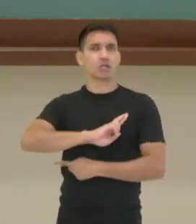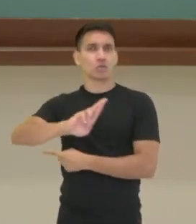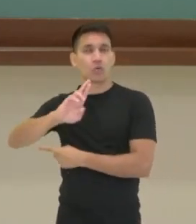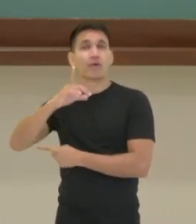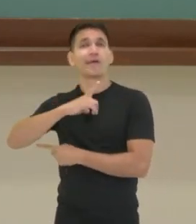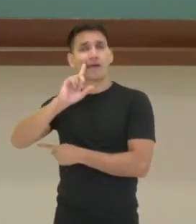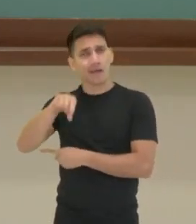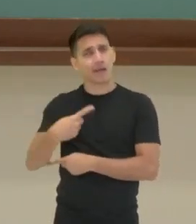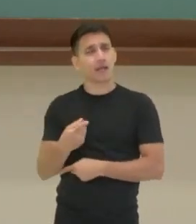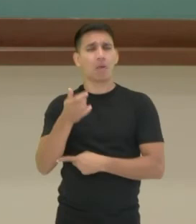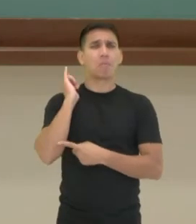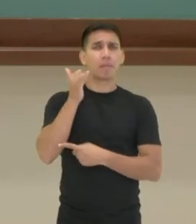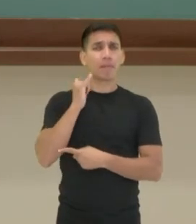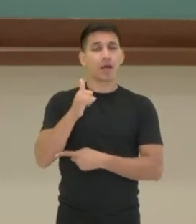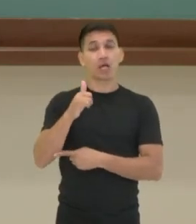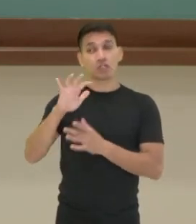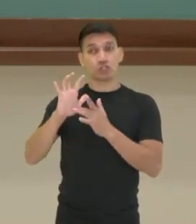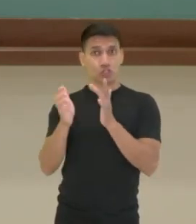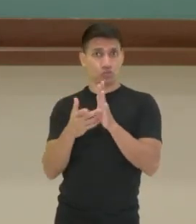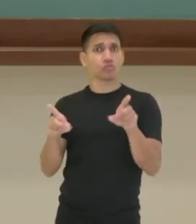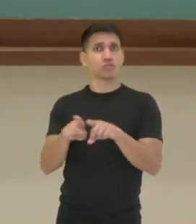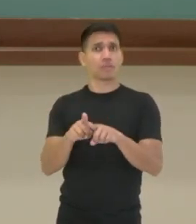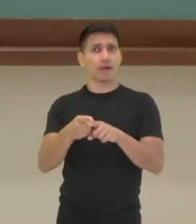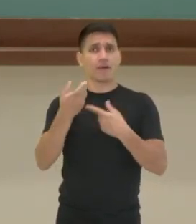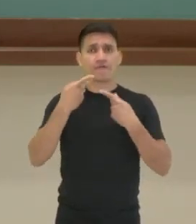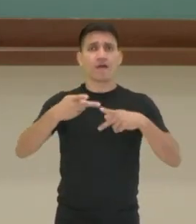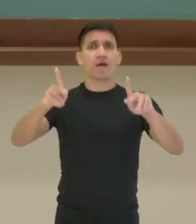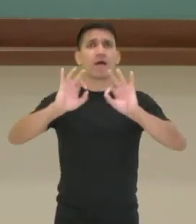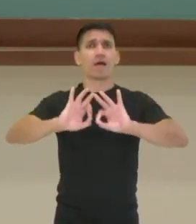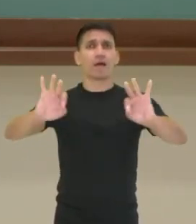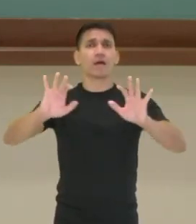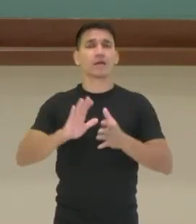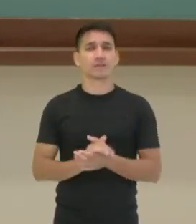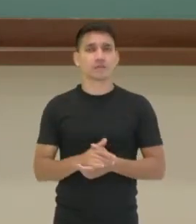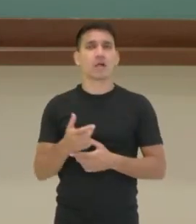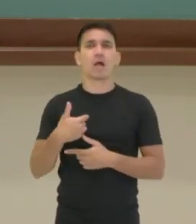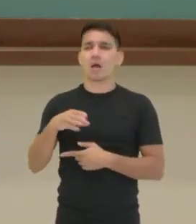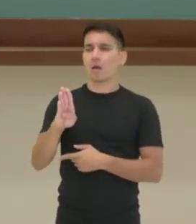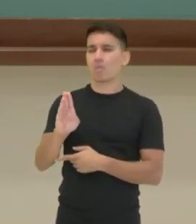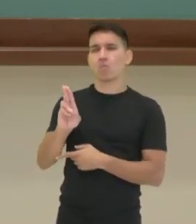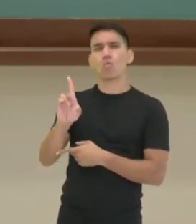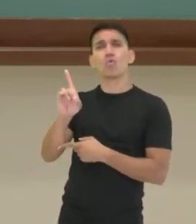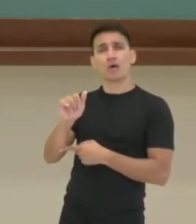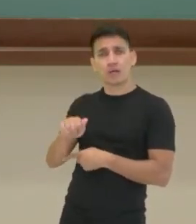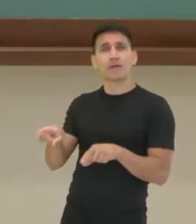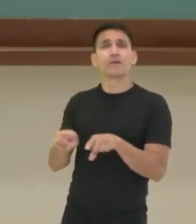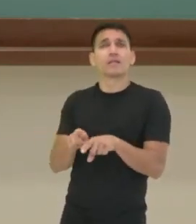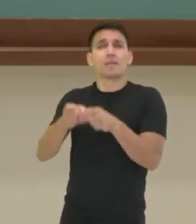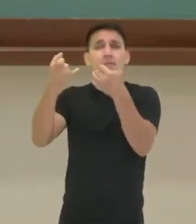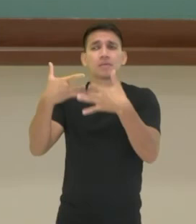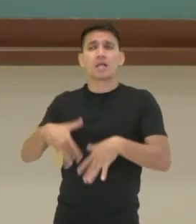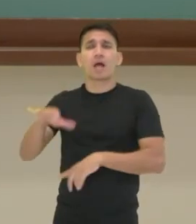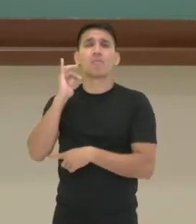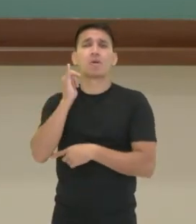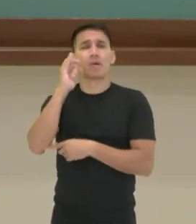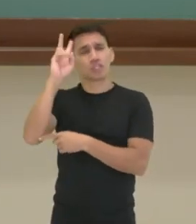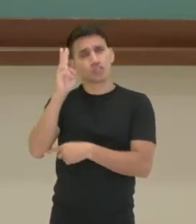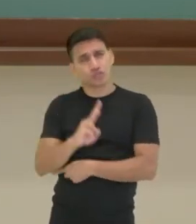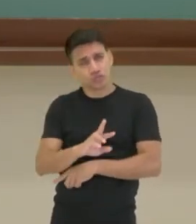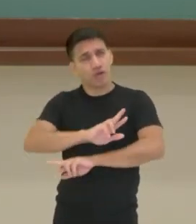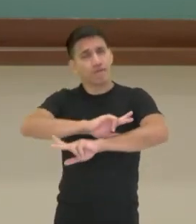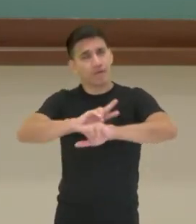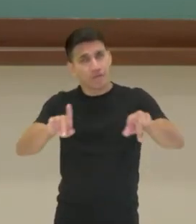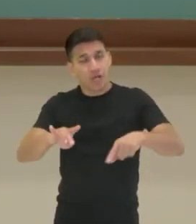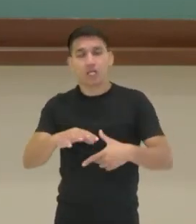falava parábolas. Buda também contava histórias. Eu poderia ficar citando aqui vários exemplos onde líderes religiosos